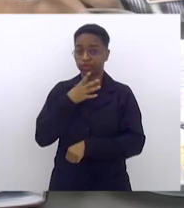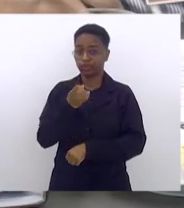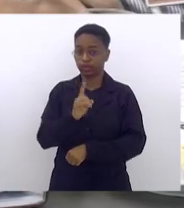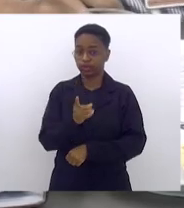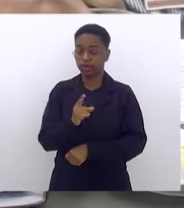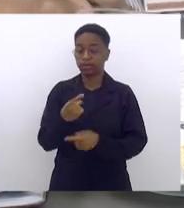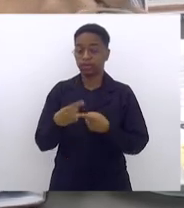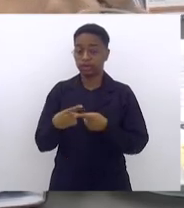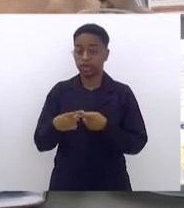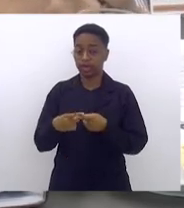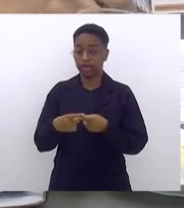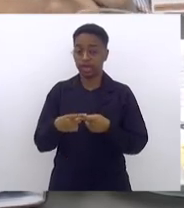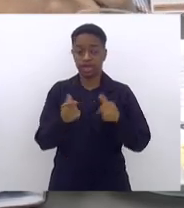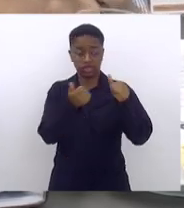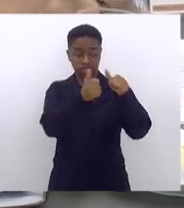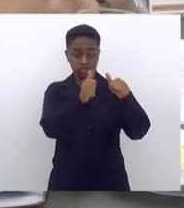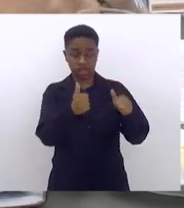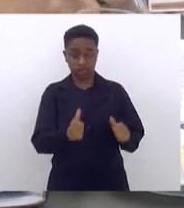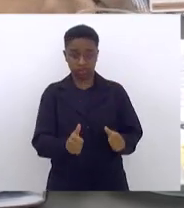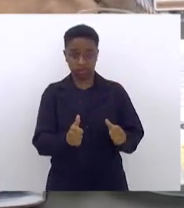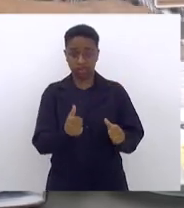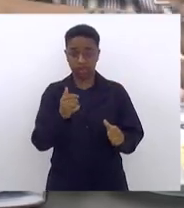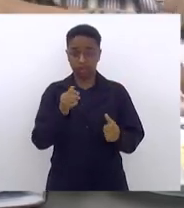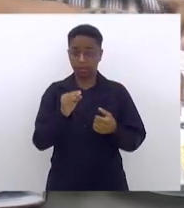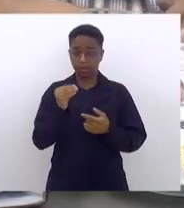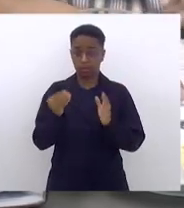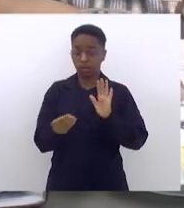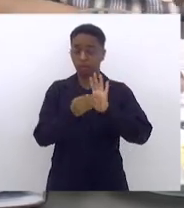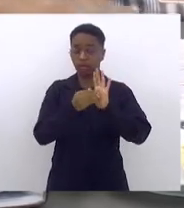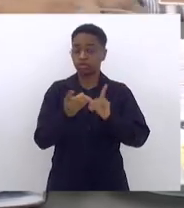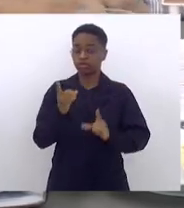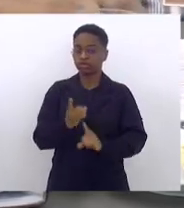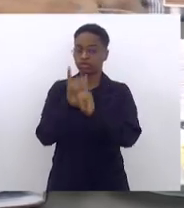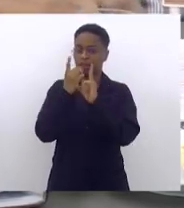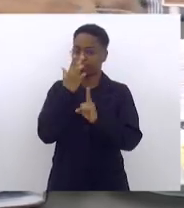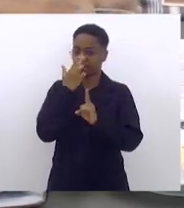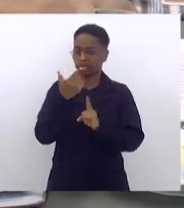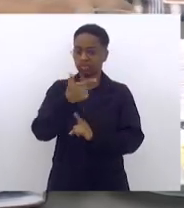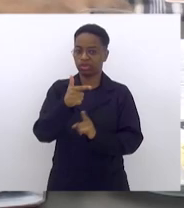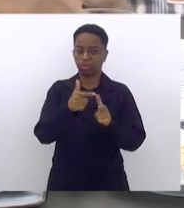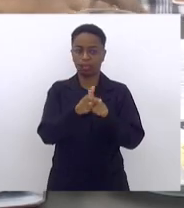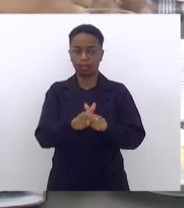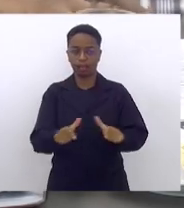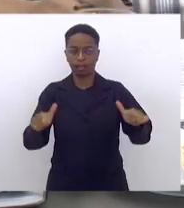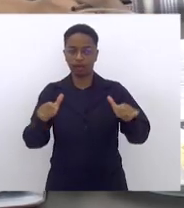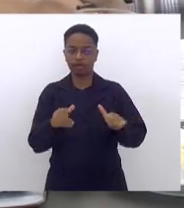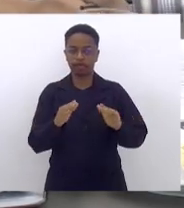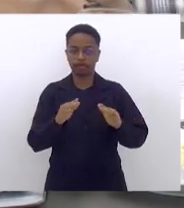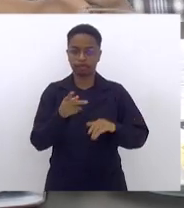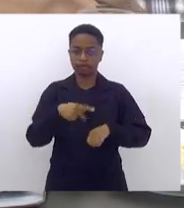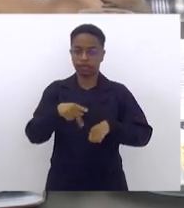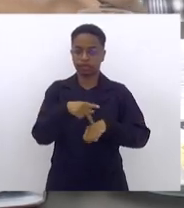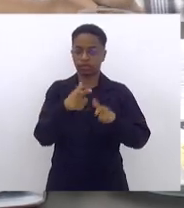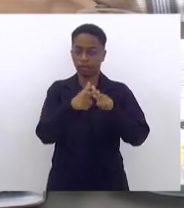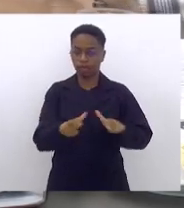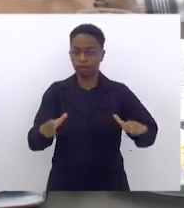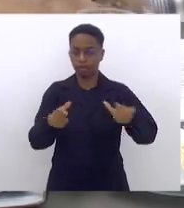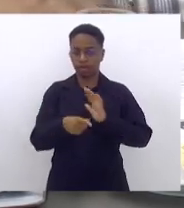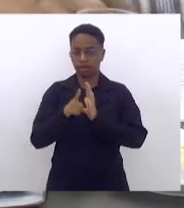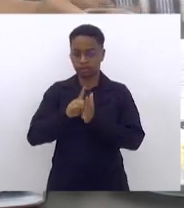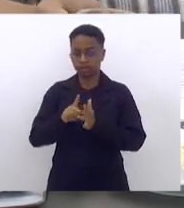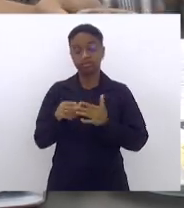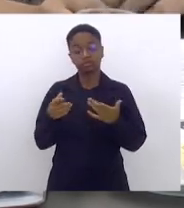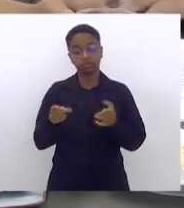Primeiro que a estátua do Pedro Álvares Cabral está como descobrimento, como se não houvesse ninguém habitando o país antes. Depois eu fiquei sabendo, e não